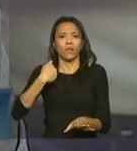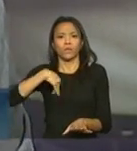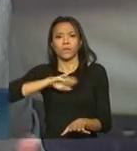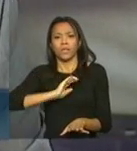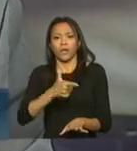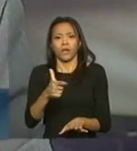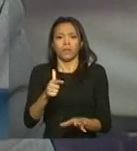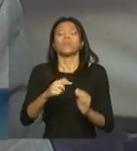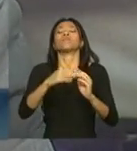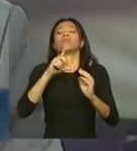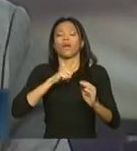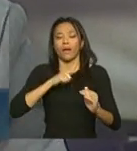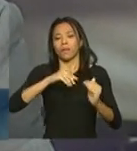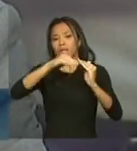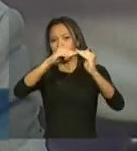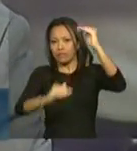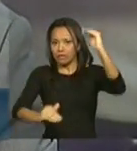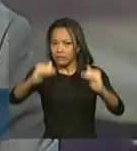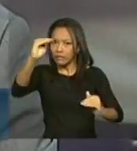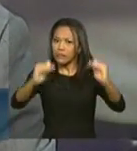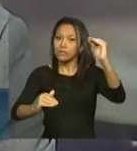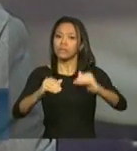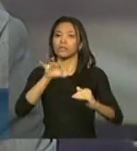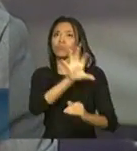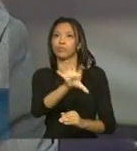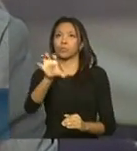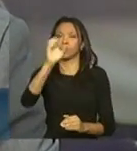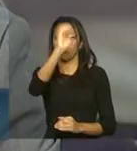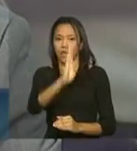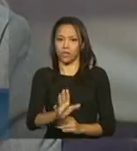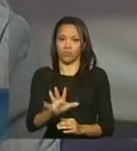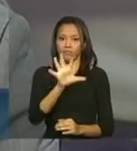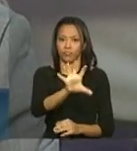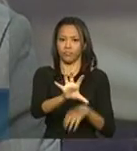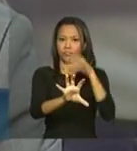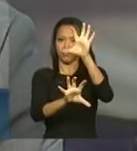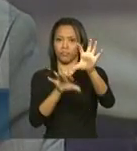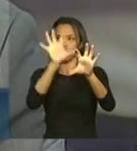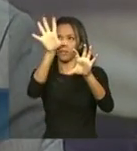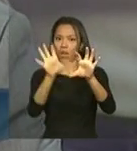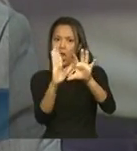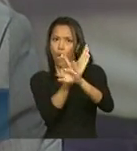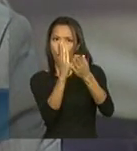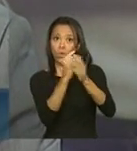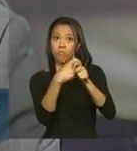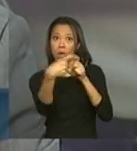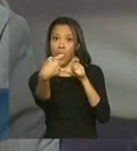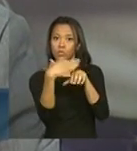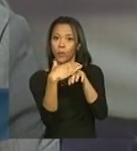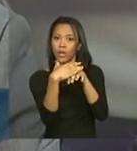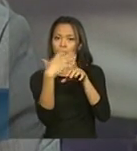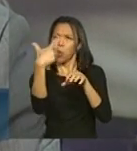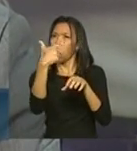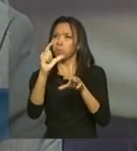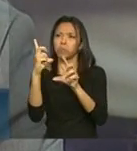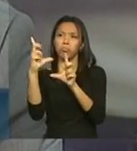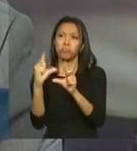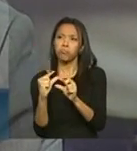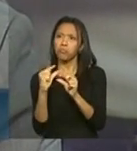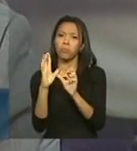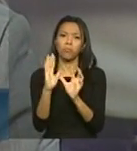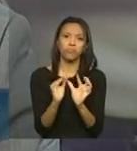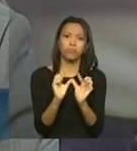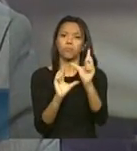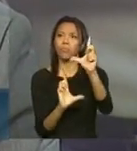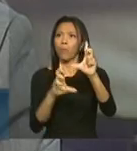de desigualdade entre os estados, as regiões do país. Por isso que isso nos instiga, isso nos